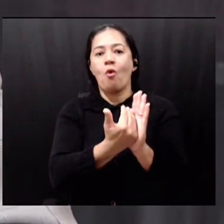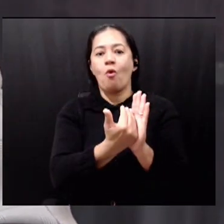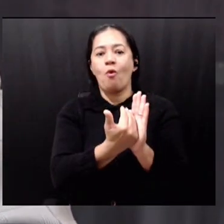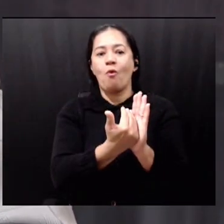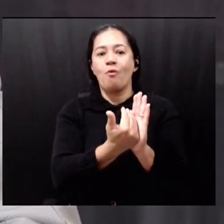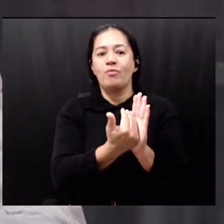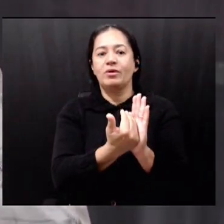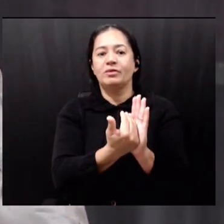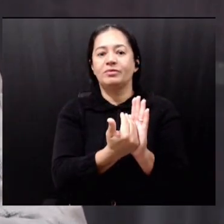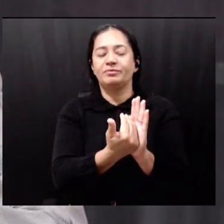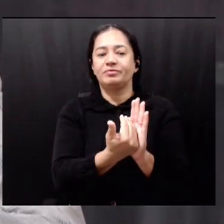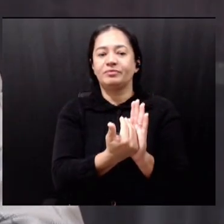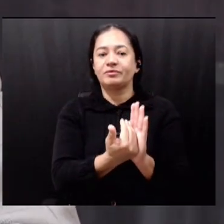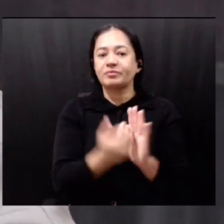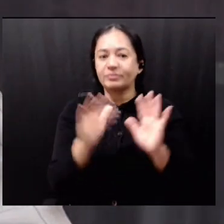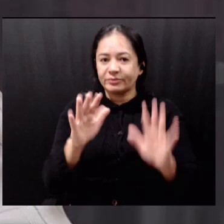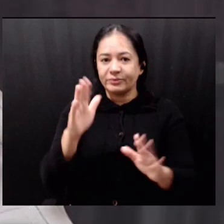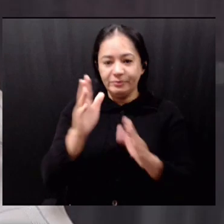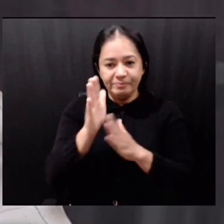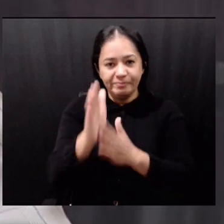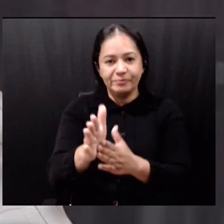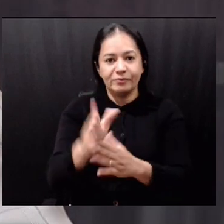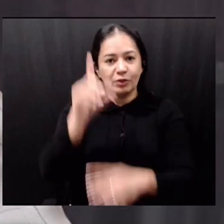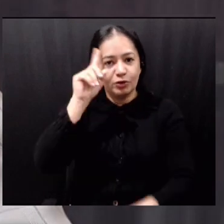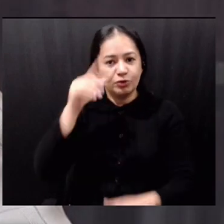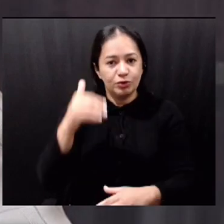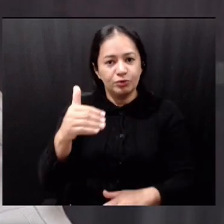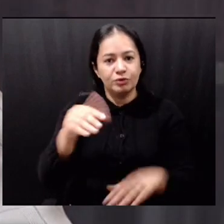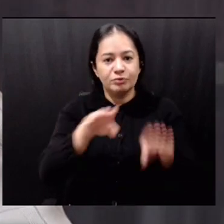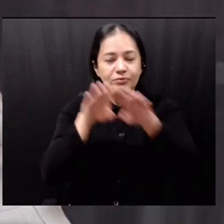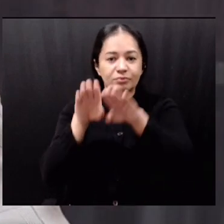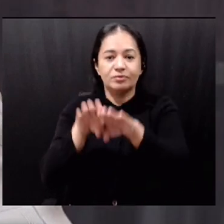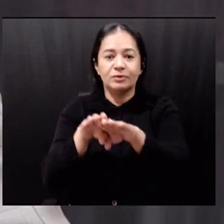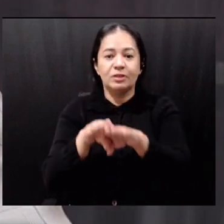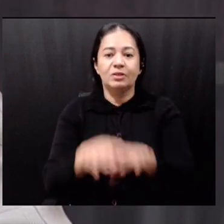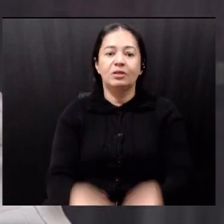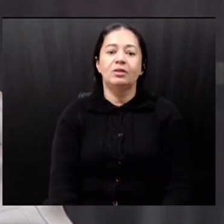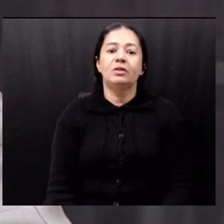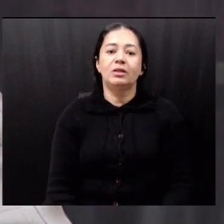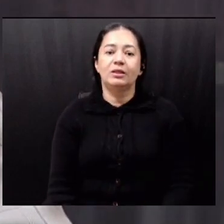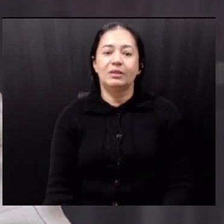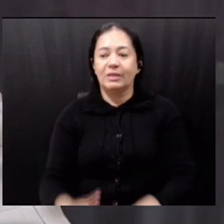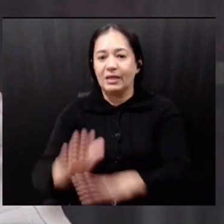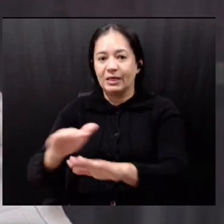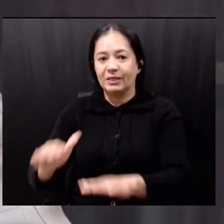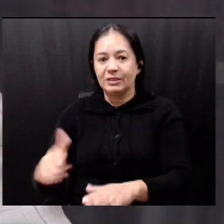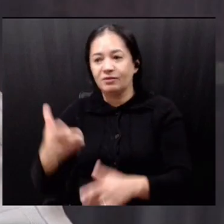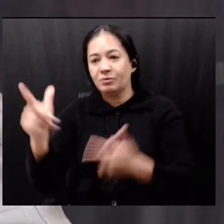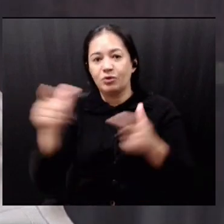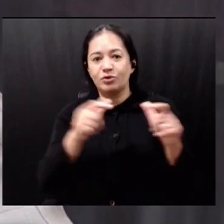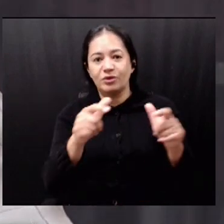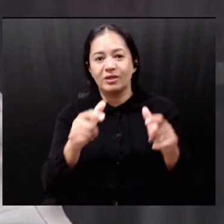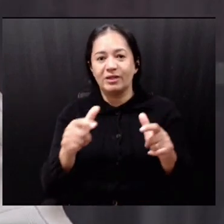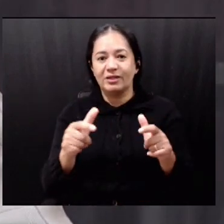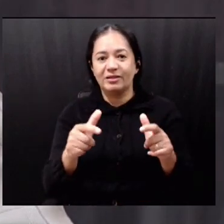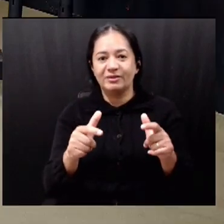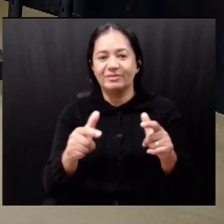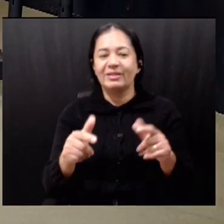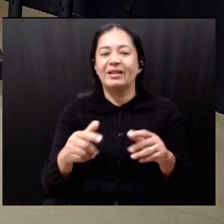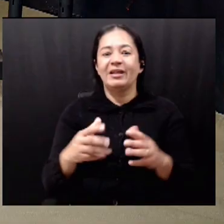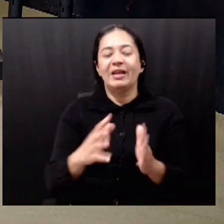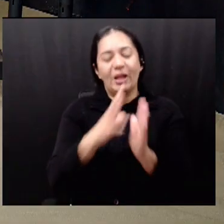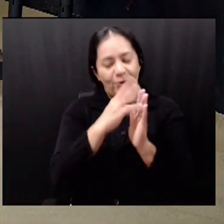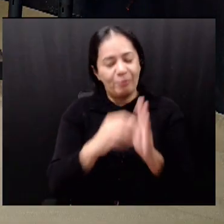e ela segue ali todos os dias no mesmo padrão do combinado, quando essa criança ela vai para outros ambientes, ela vai generalizar pelo menos um pouco ali, né? Aqueles